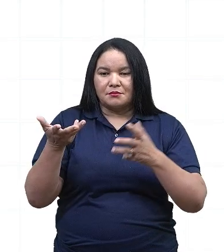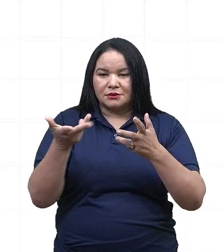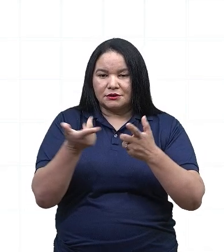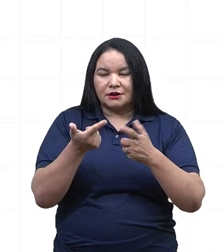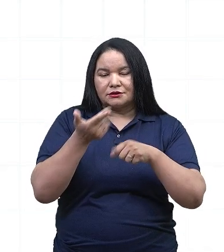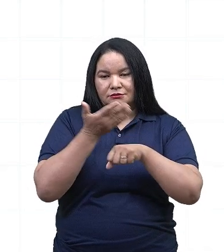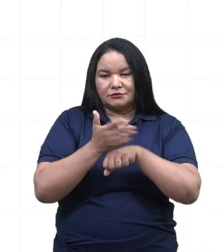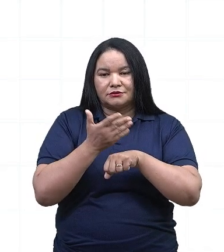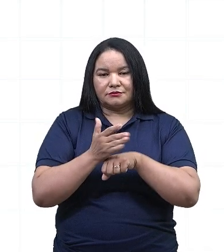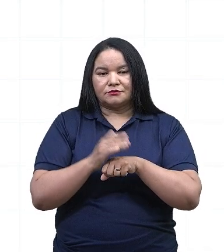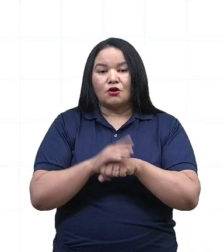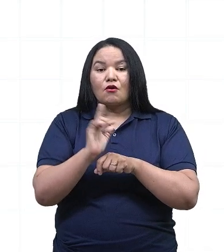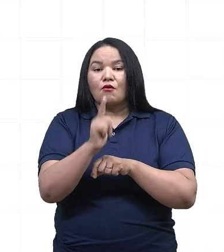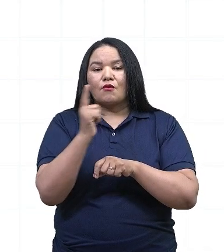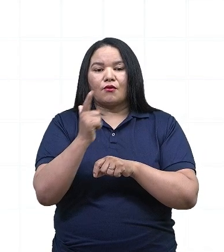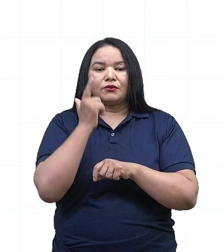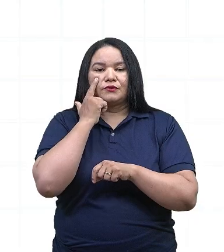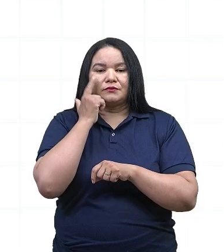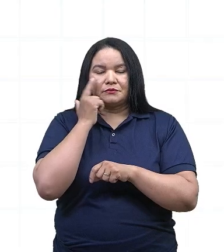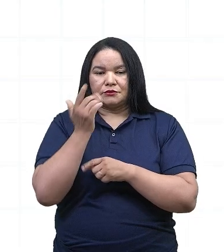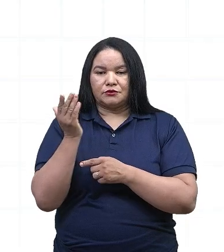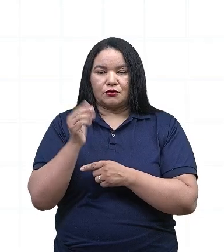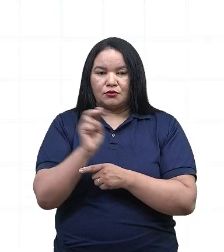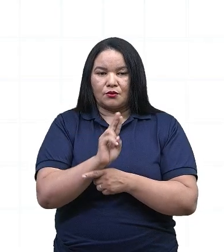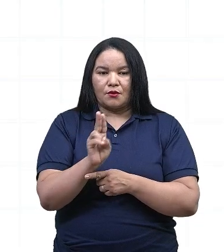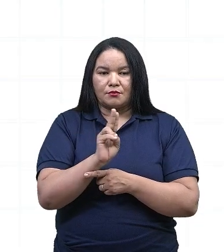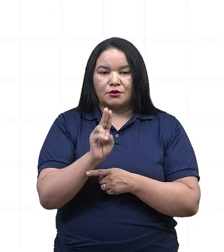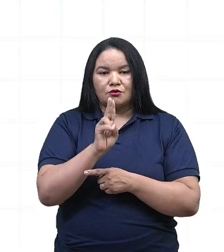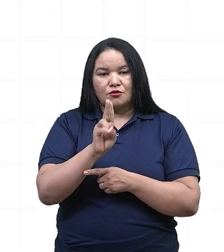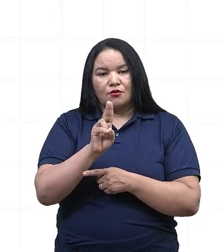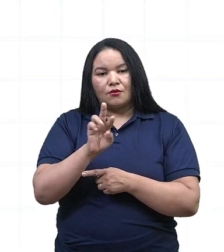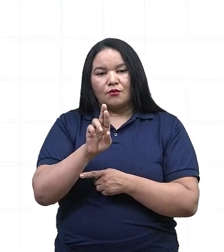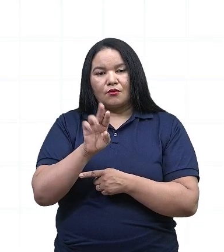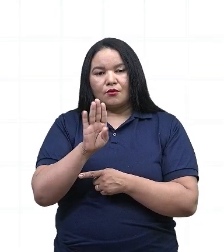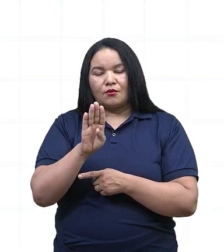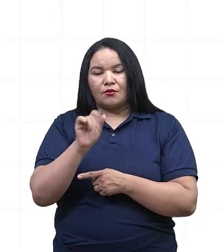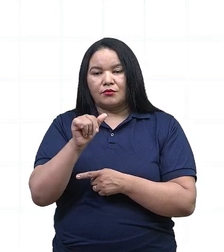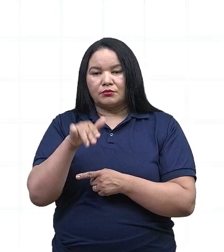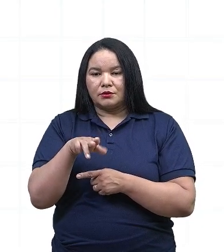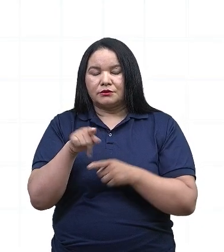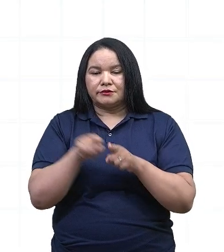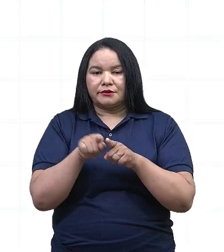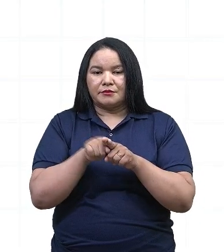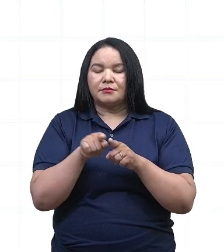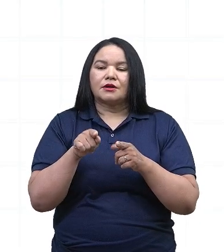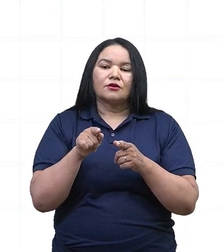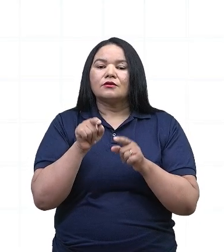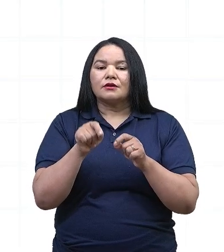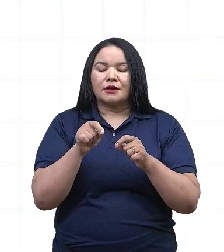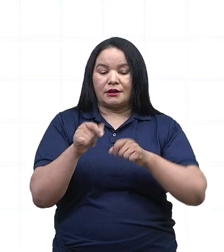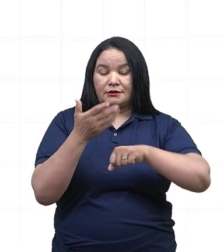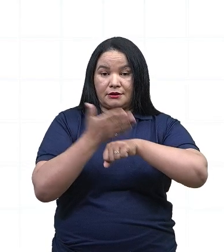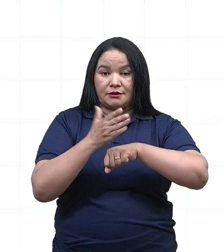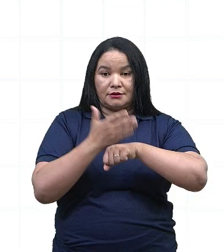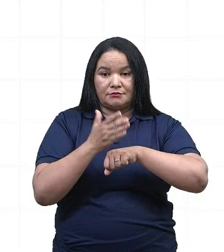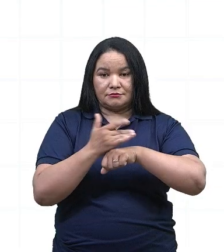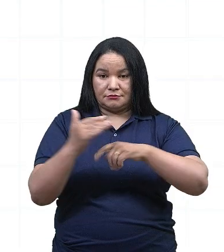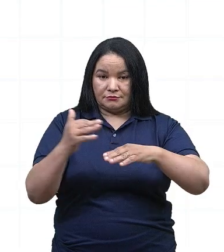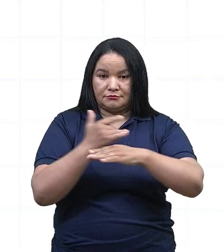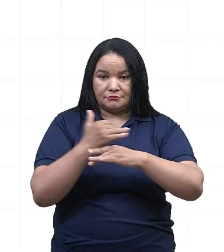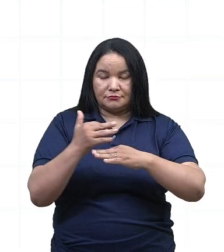o freestyle. É a essência da prática corporal de aventura urbana. Ele é